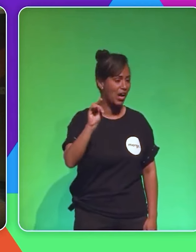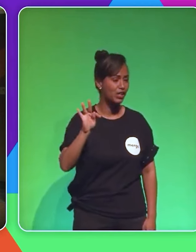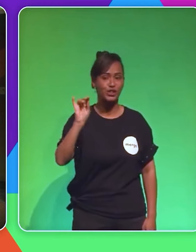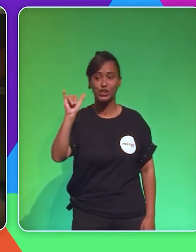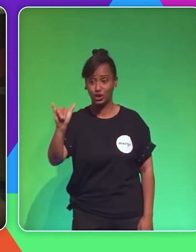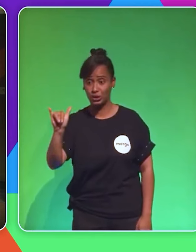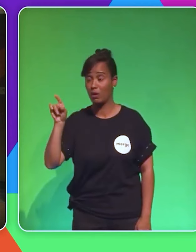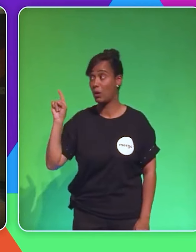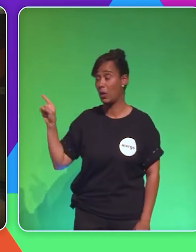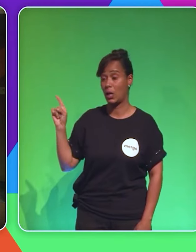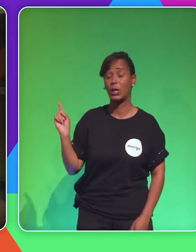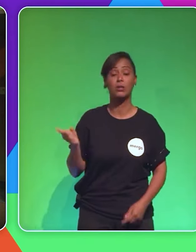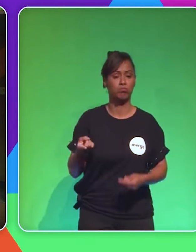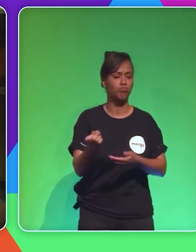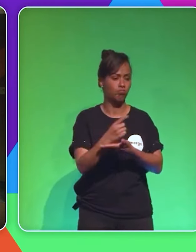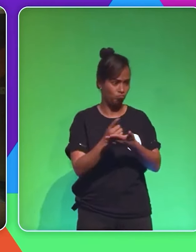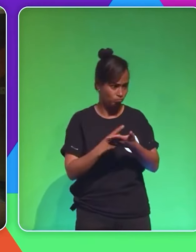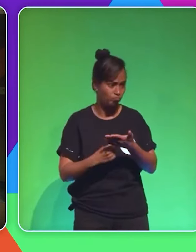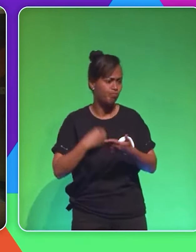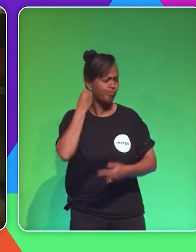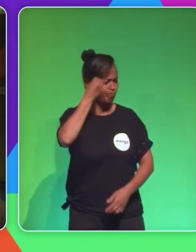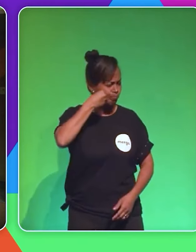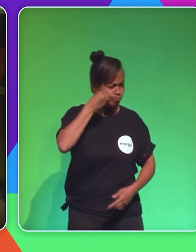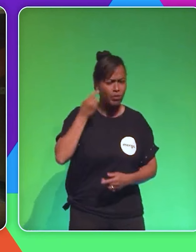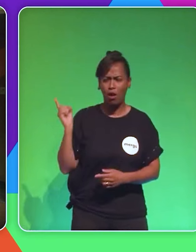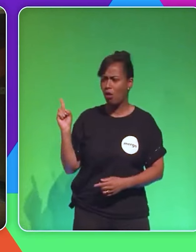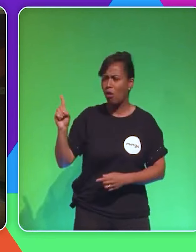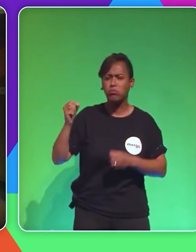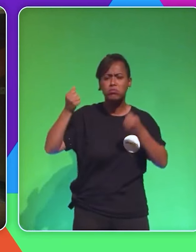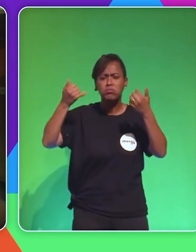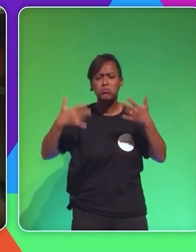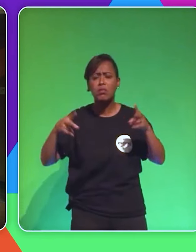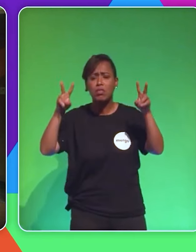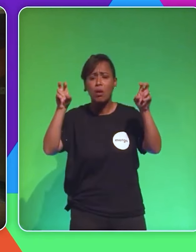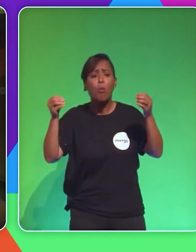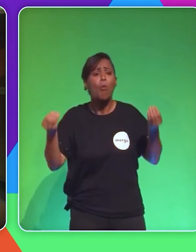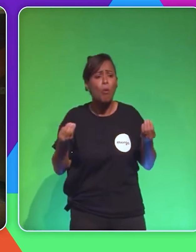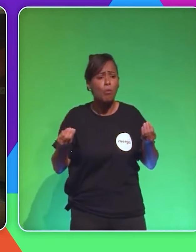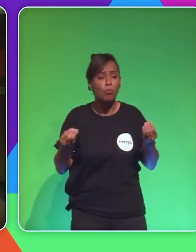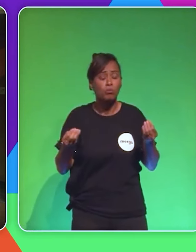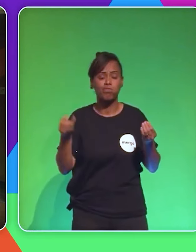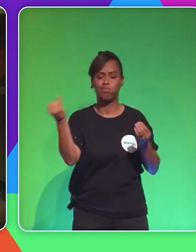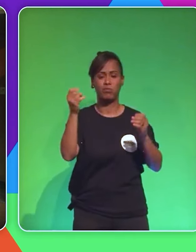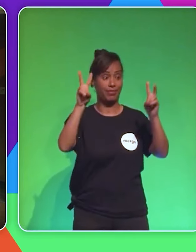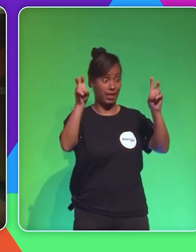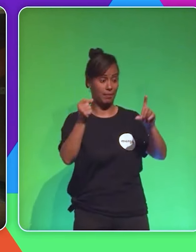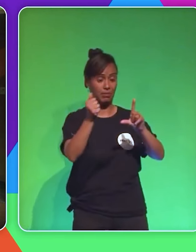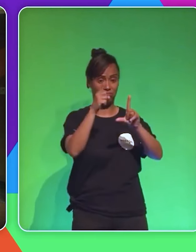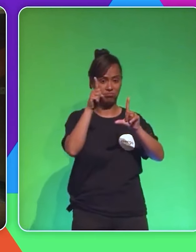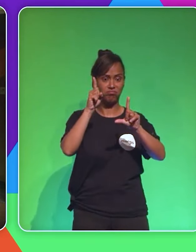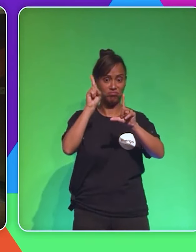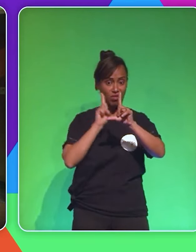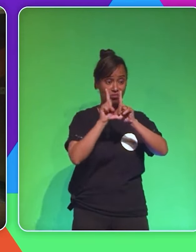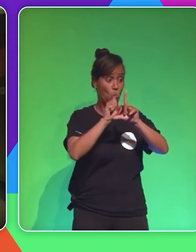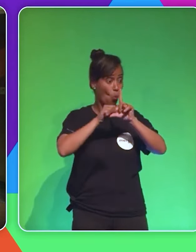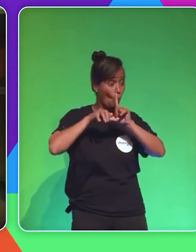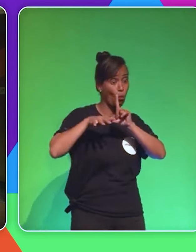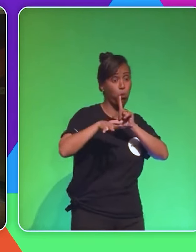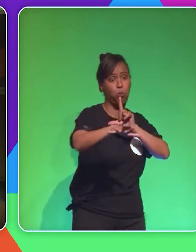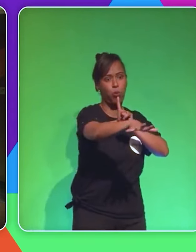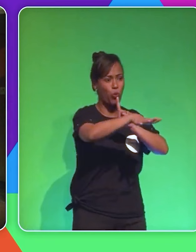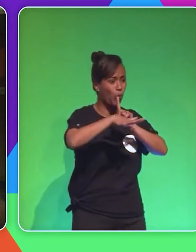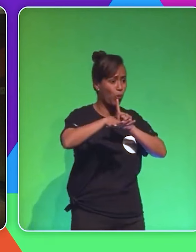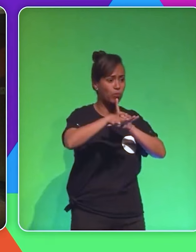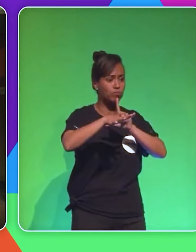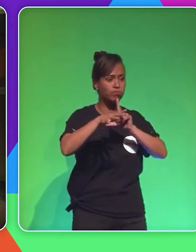no Chief of design ele vem aqui palestrar sobre o por os influenciadores digitais precisam refletir